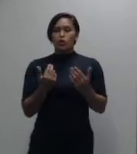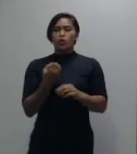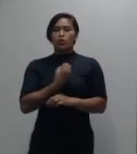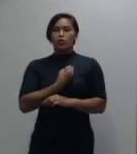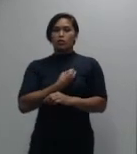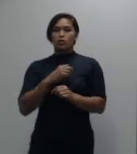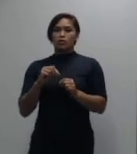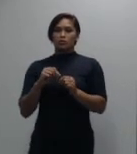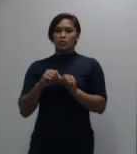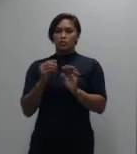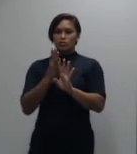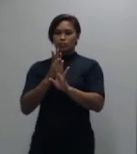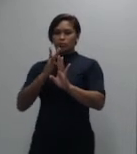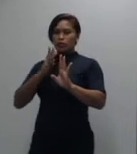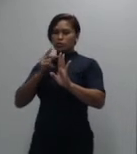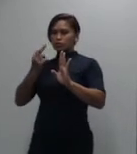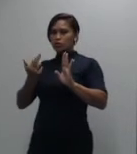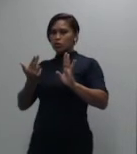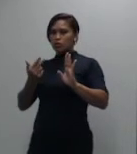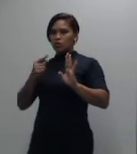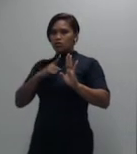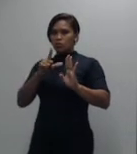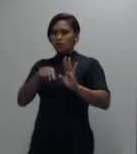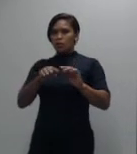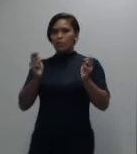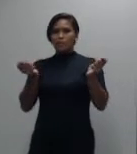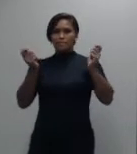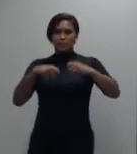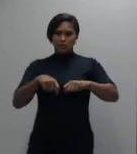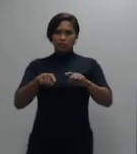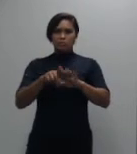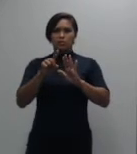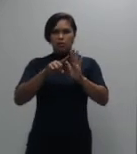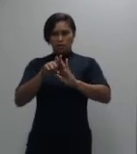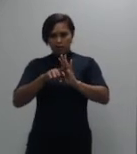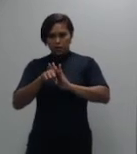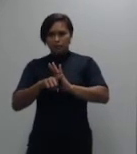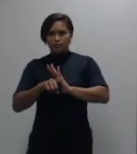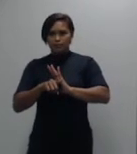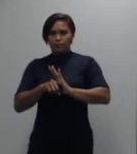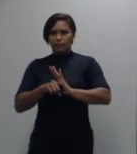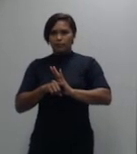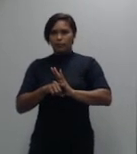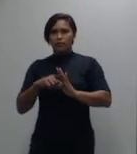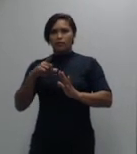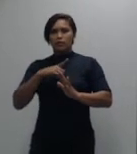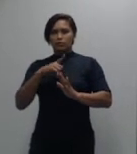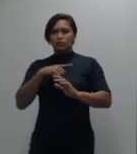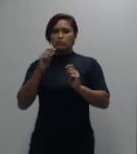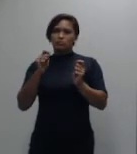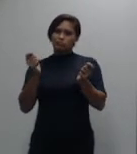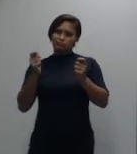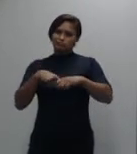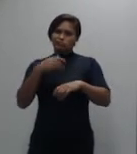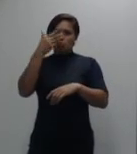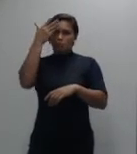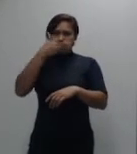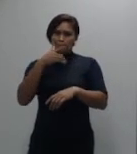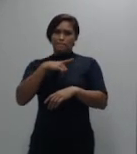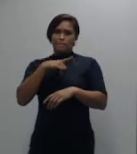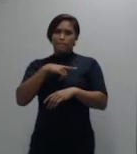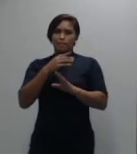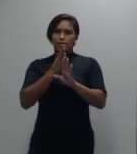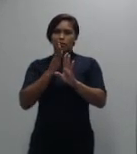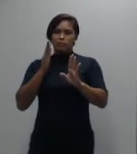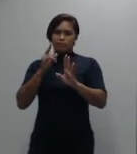para realizar as mesmas funções do cargo disputado de modo a possibilitar A análise da pretensão haja Vista a gradação de dilação probatória em via